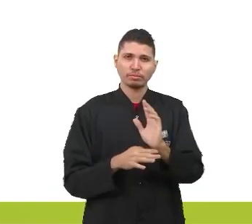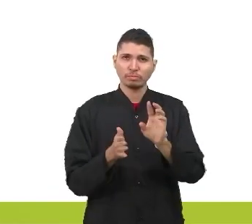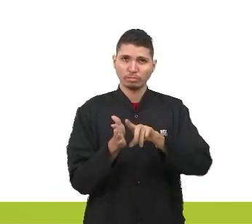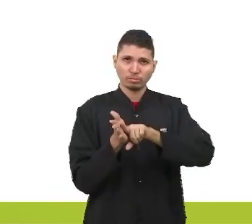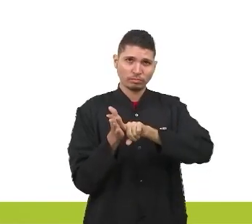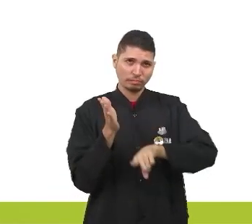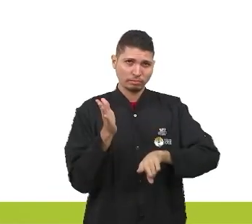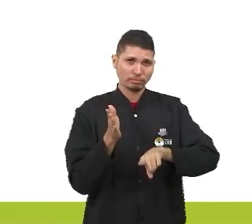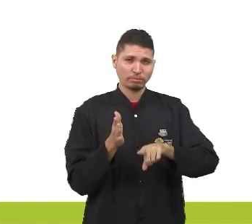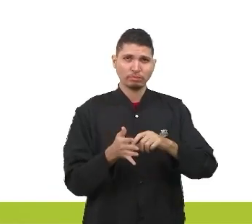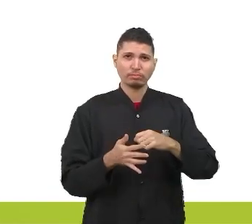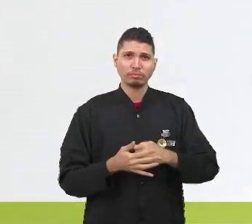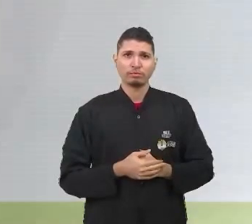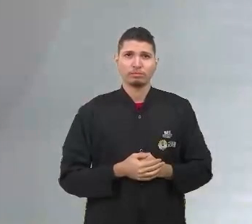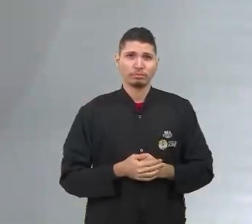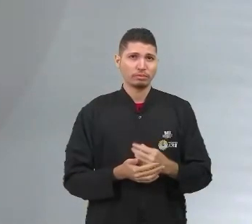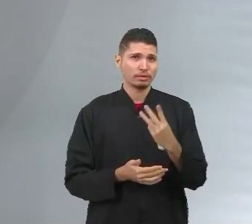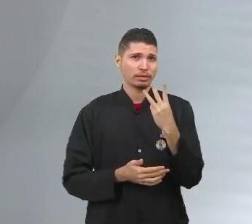só 3